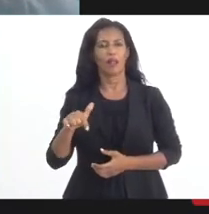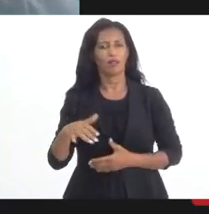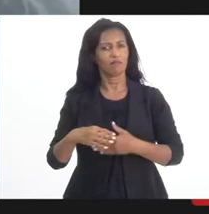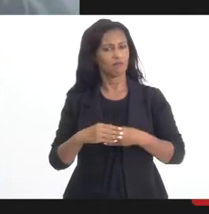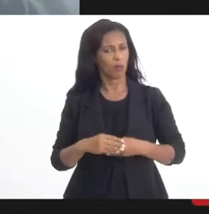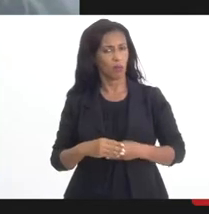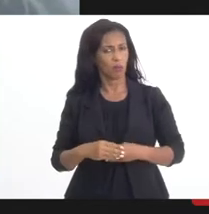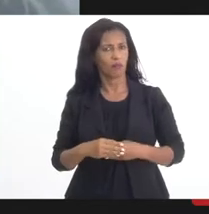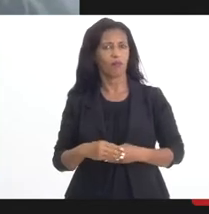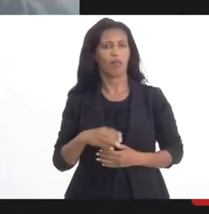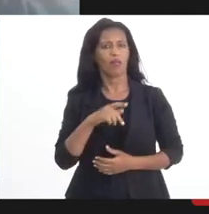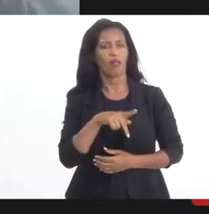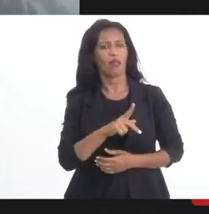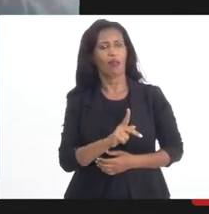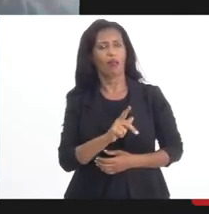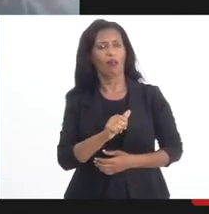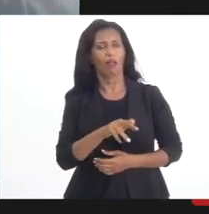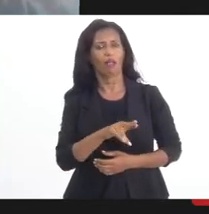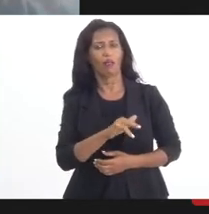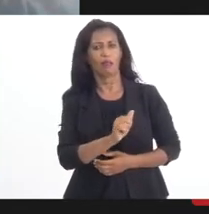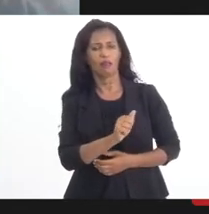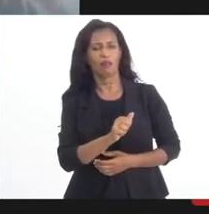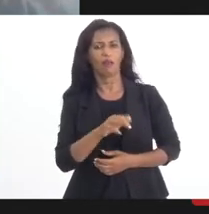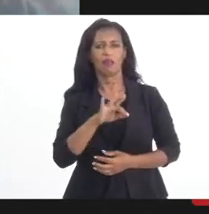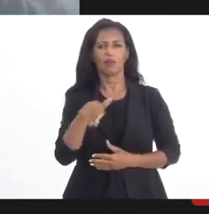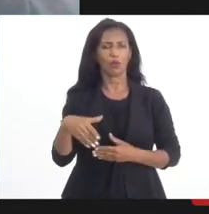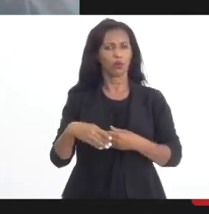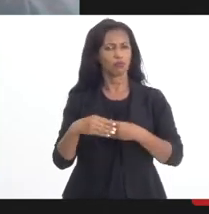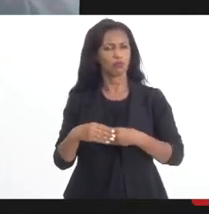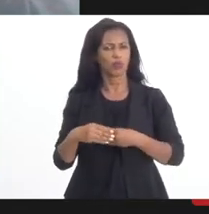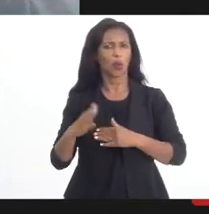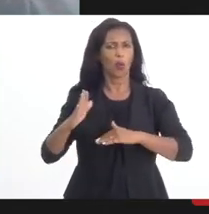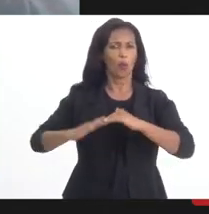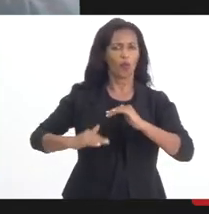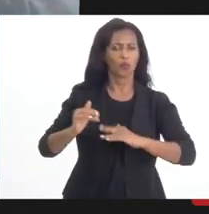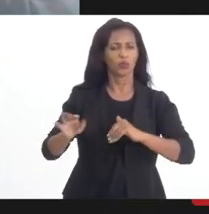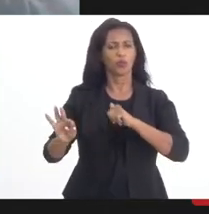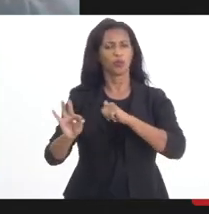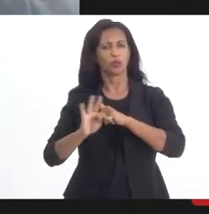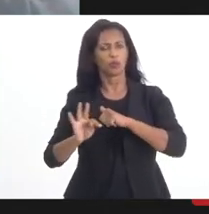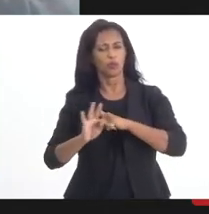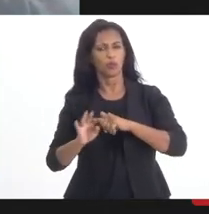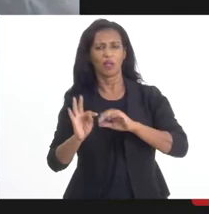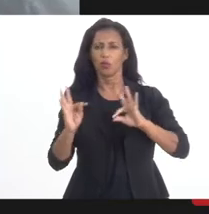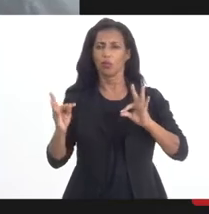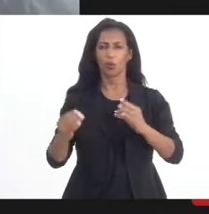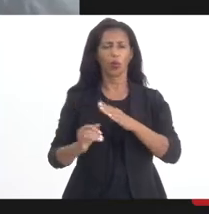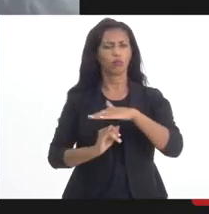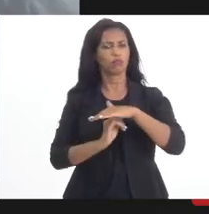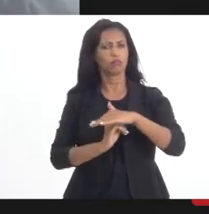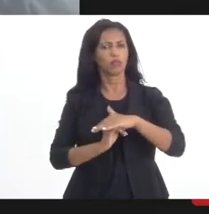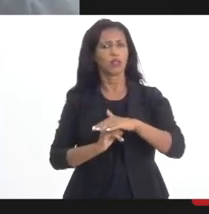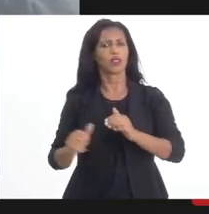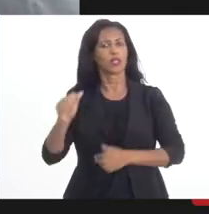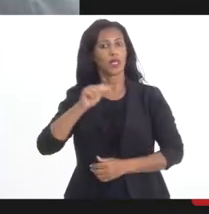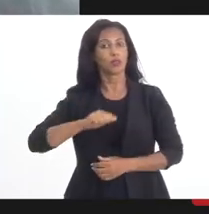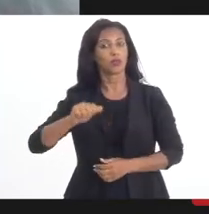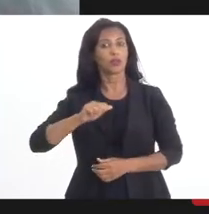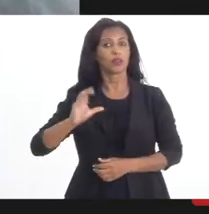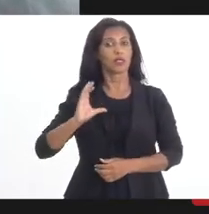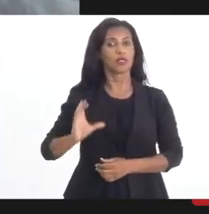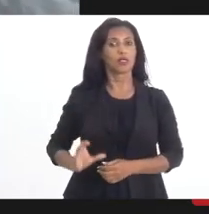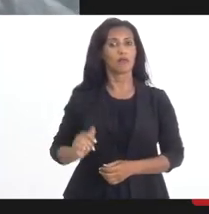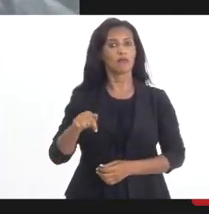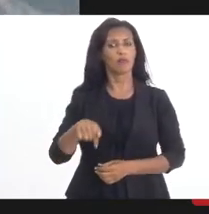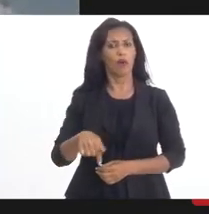cumprimentos, professora Catarina, cumprimento a todos os docentes, discentes, técnicos da nossa instituição e membros da sociedade civil aqui